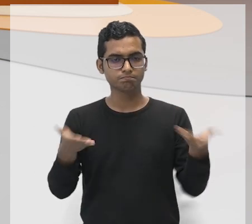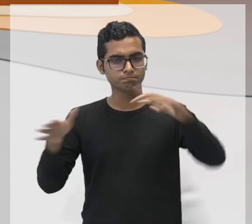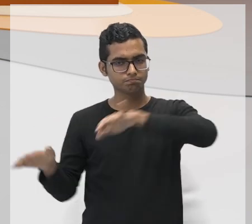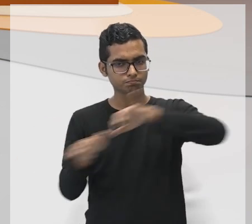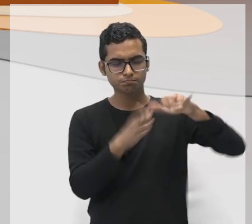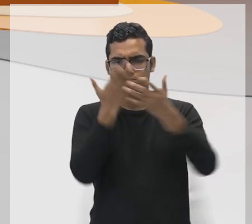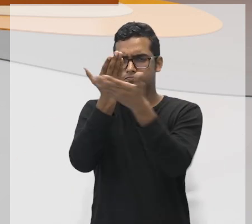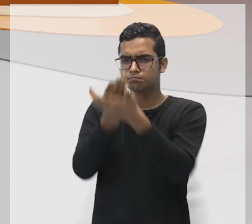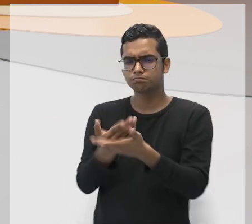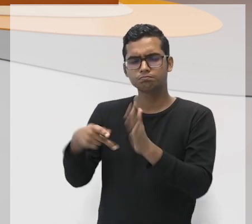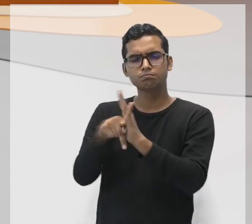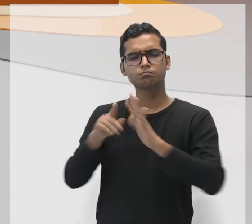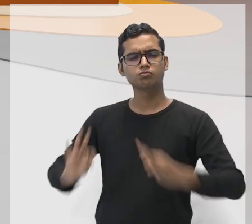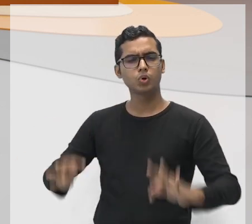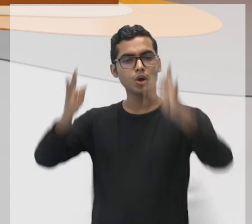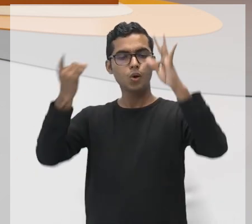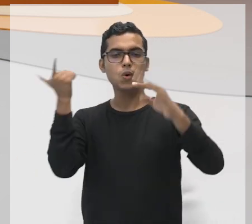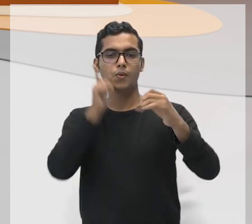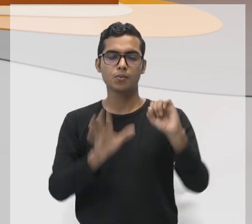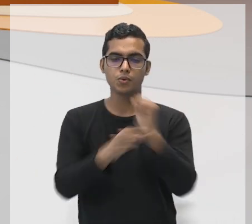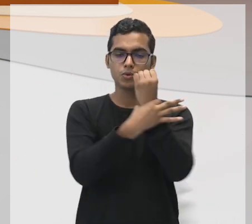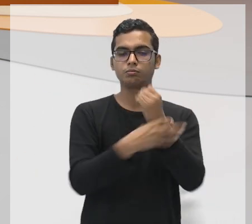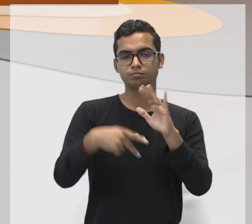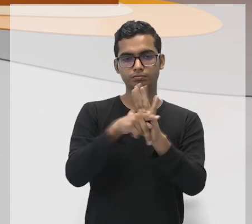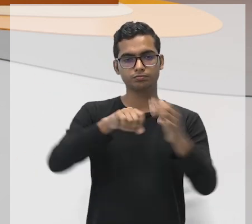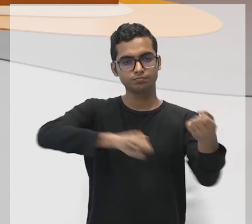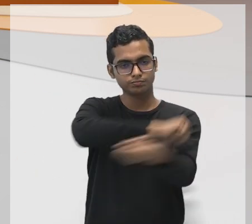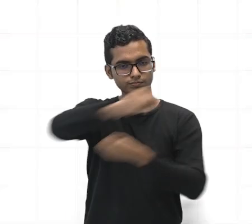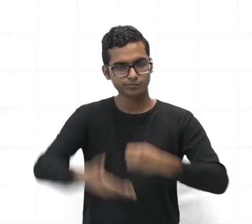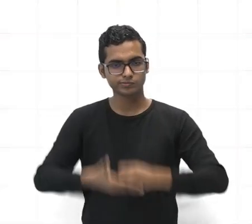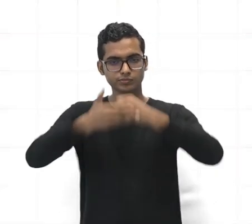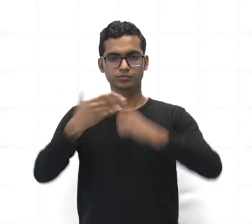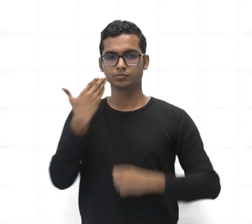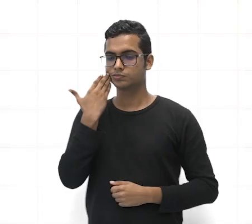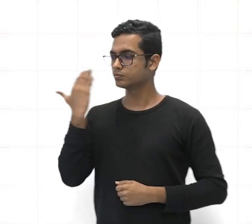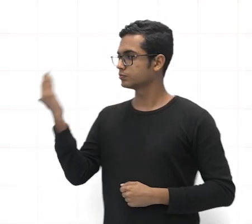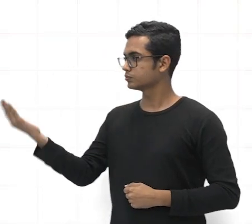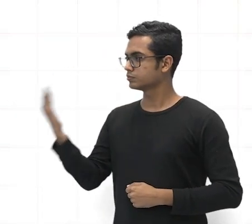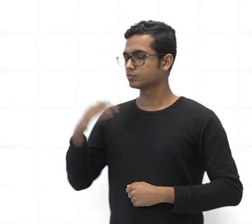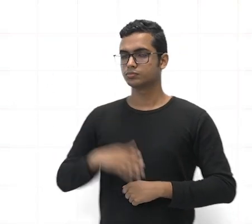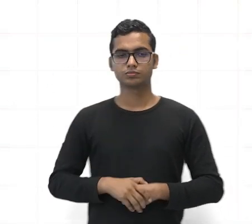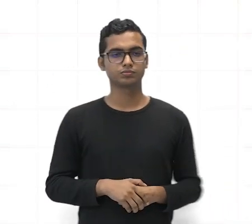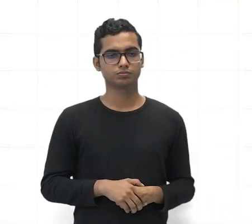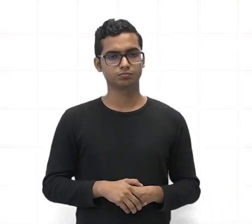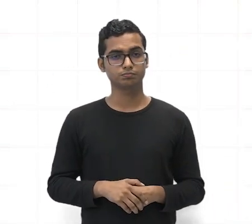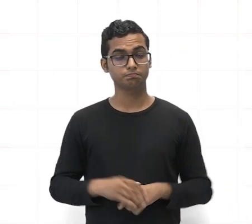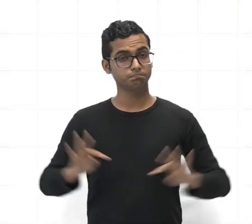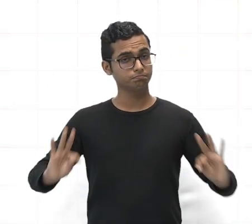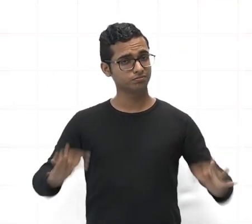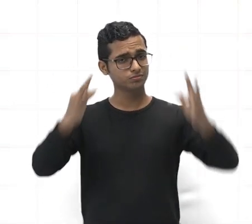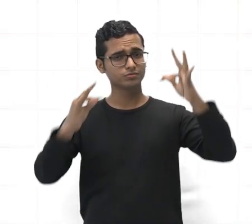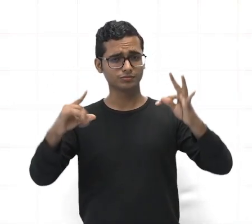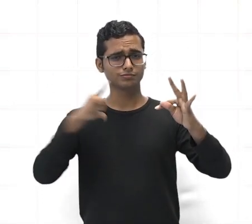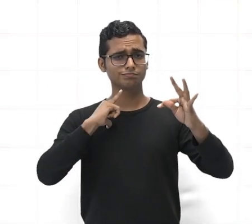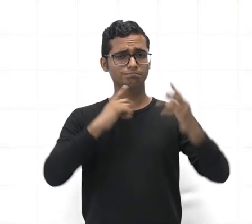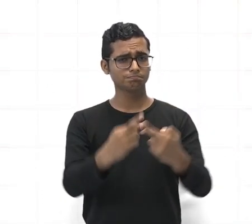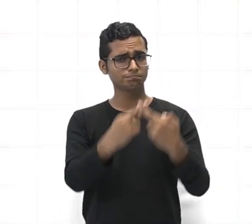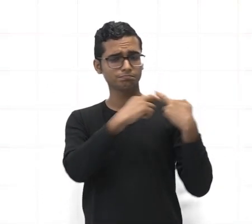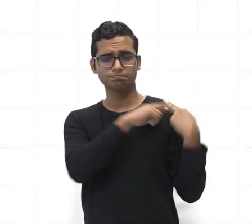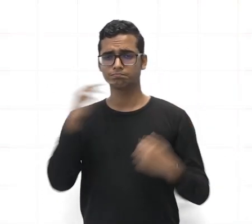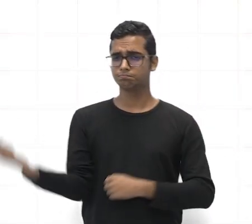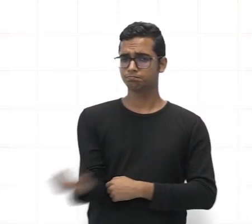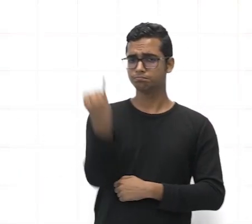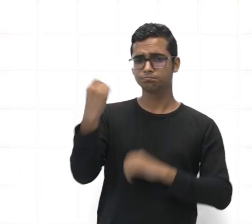vão nos ajudar a garantir a sustentabilidade. A gente verifica então que as tecnologias vão desempenhar esse